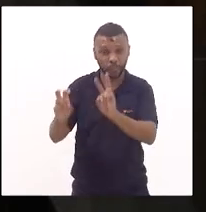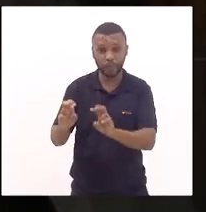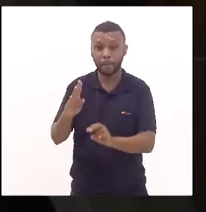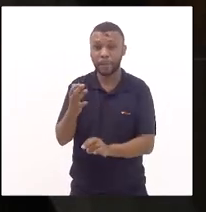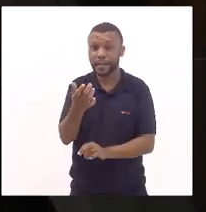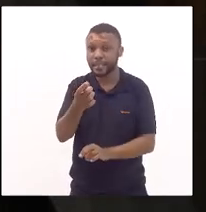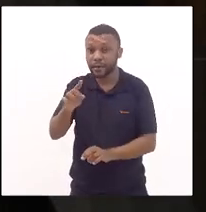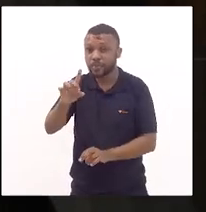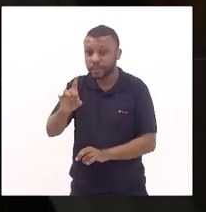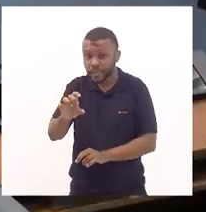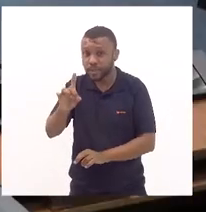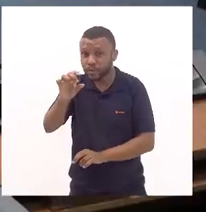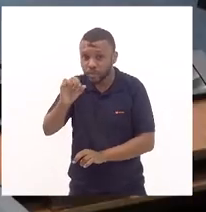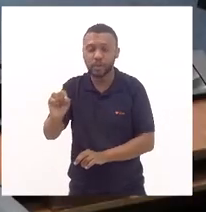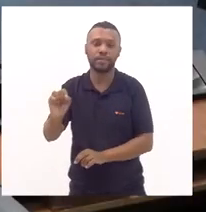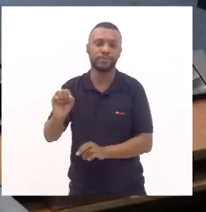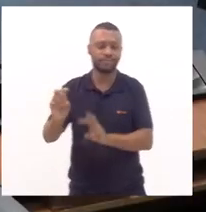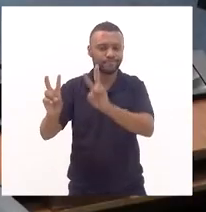Muito obrigado pela atenção.